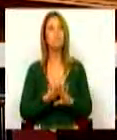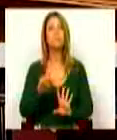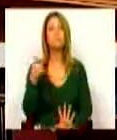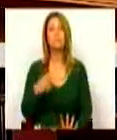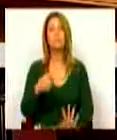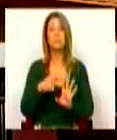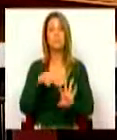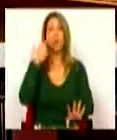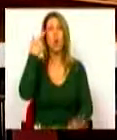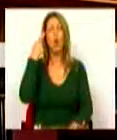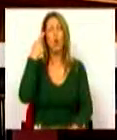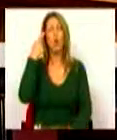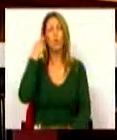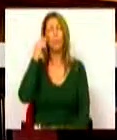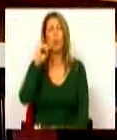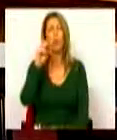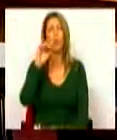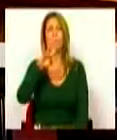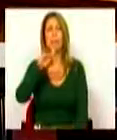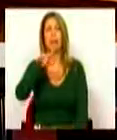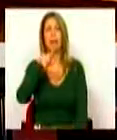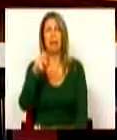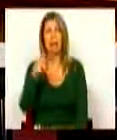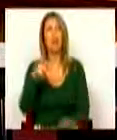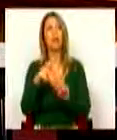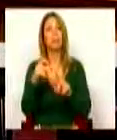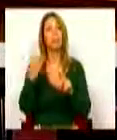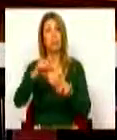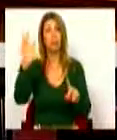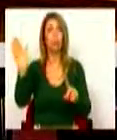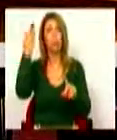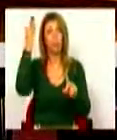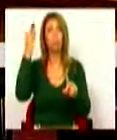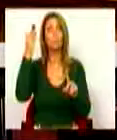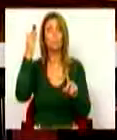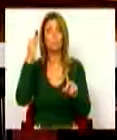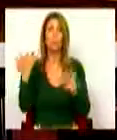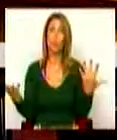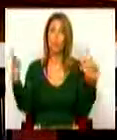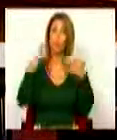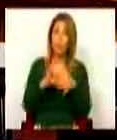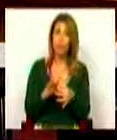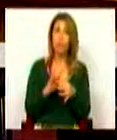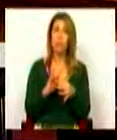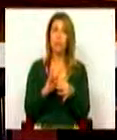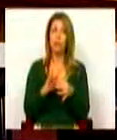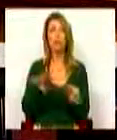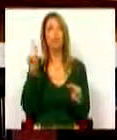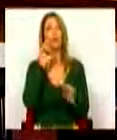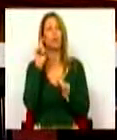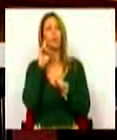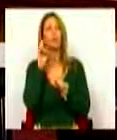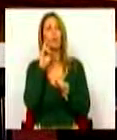da União Europeia teve como prioridades, tem tido como prioridades, a convergência, a